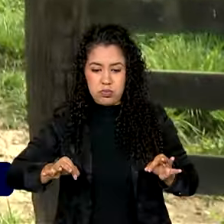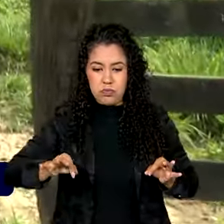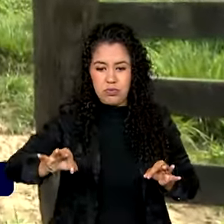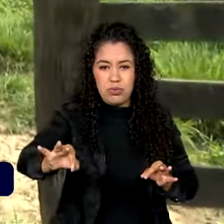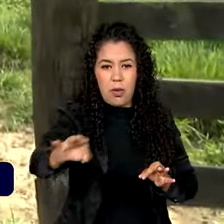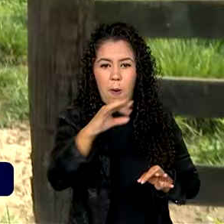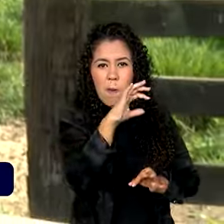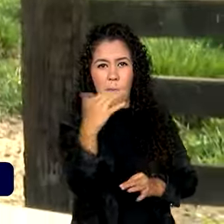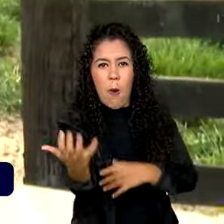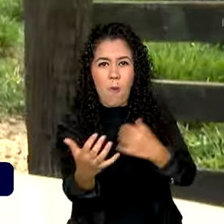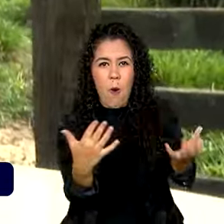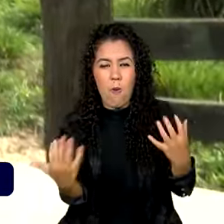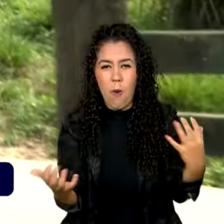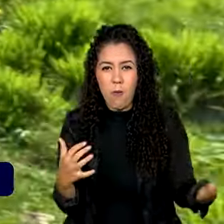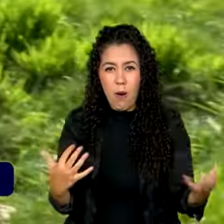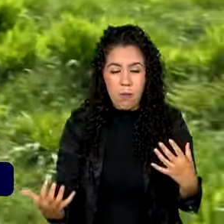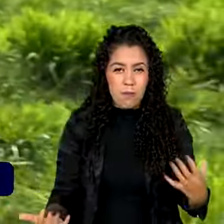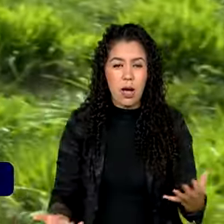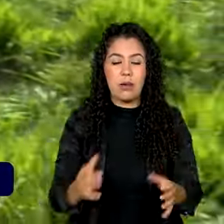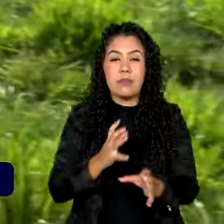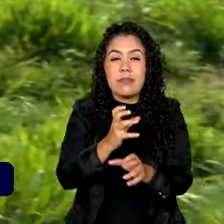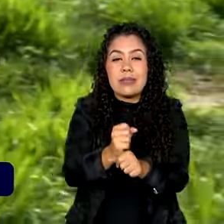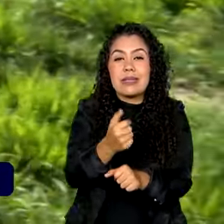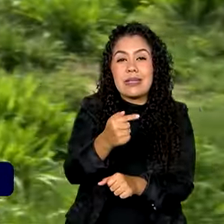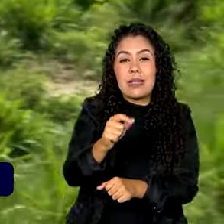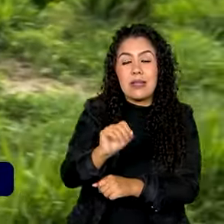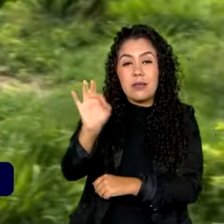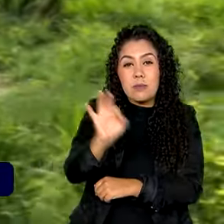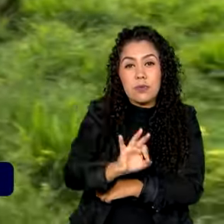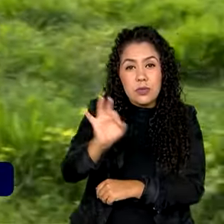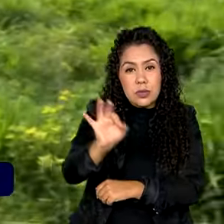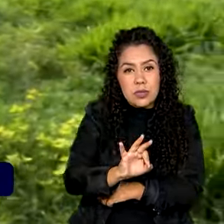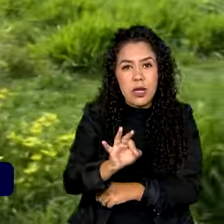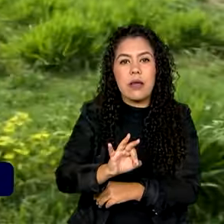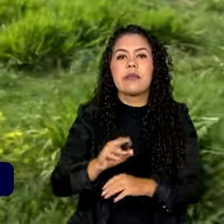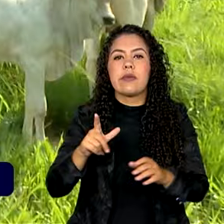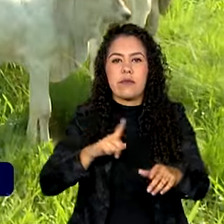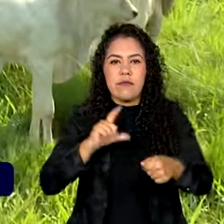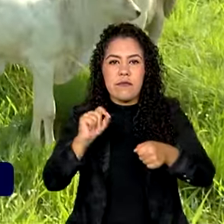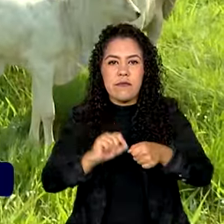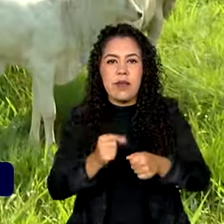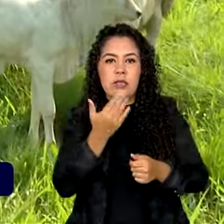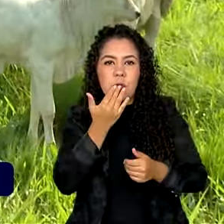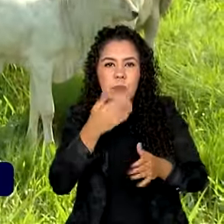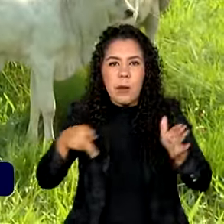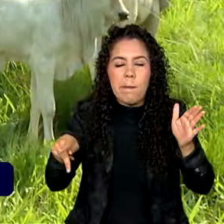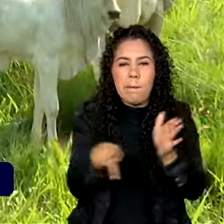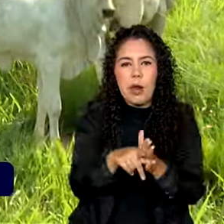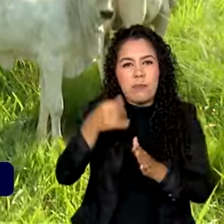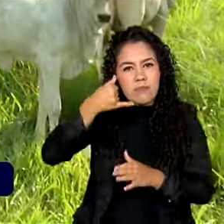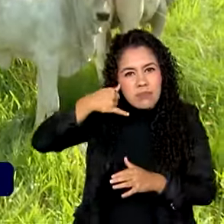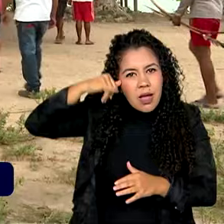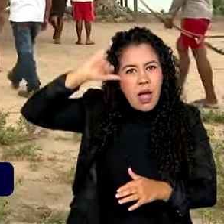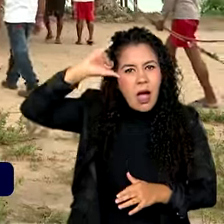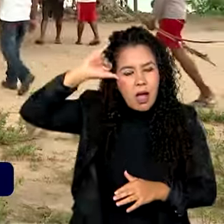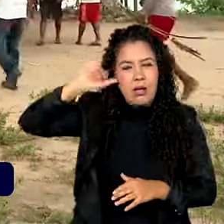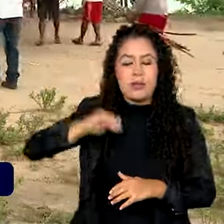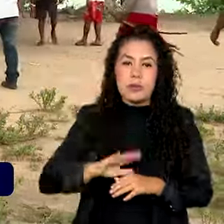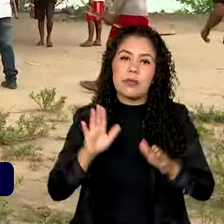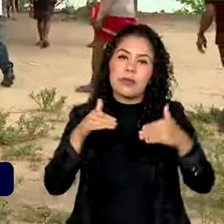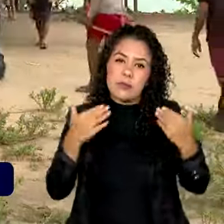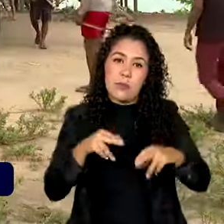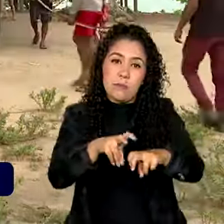quais cerca de 70% foram convertidos em pasto para gado. Diante dessa situação, o